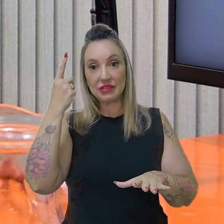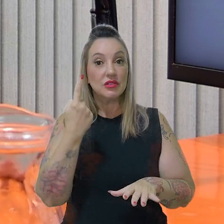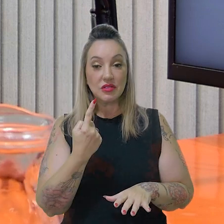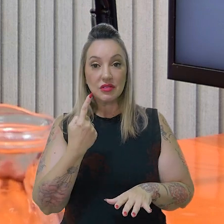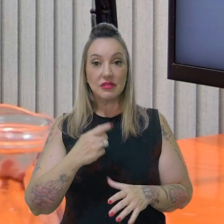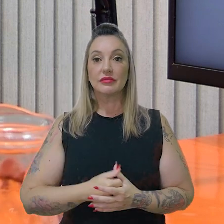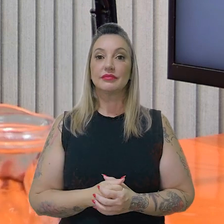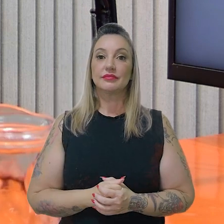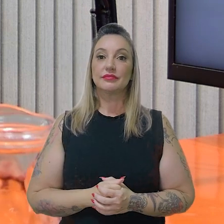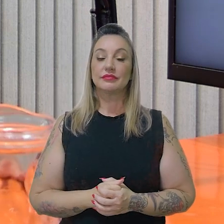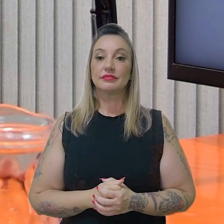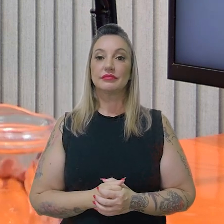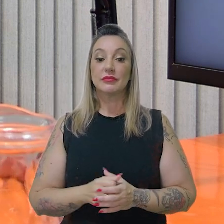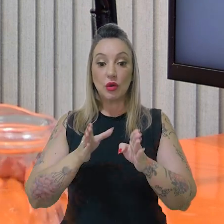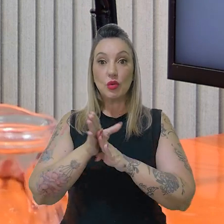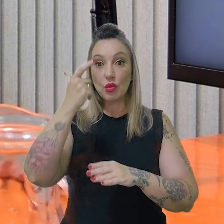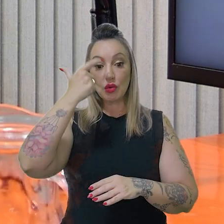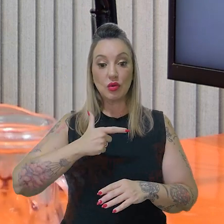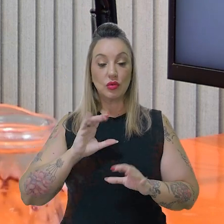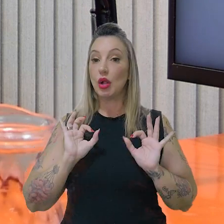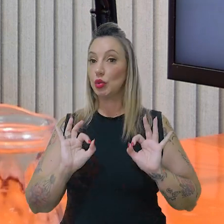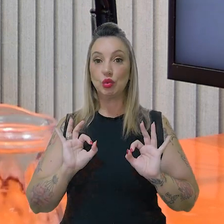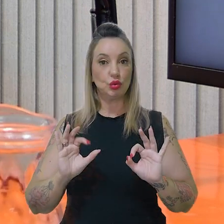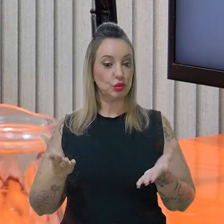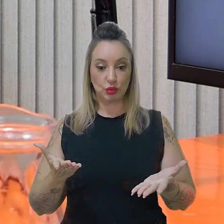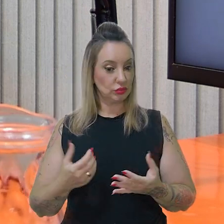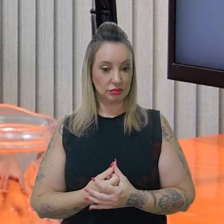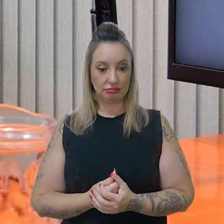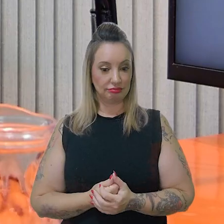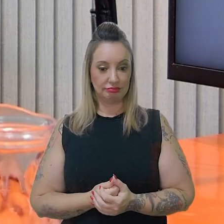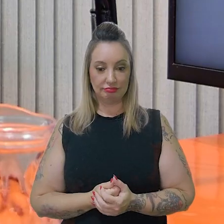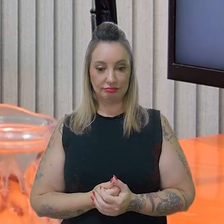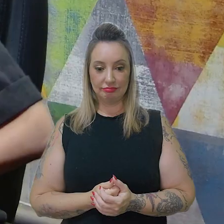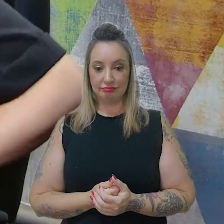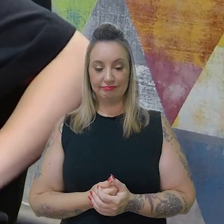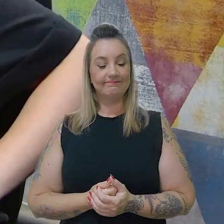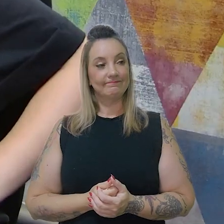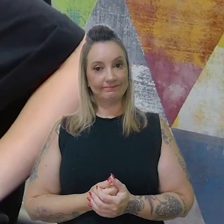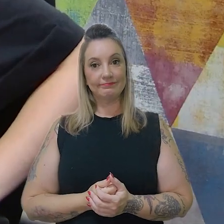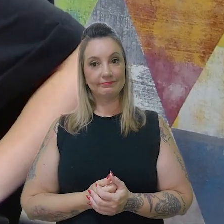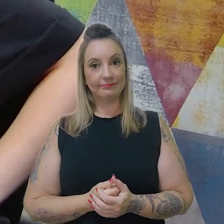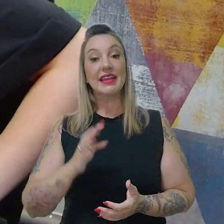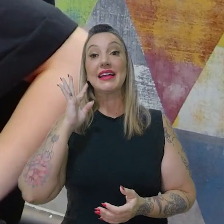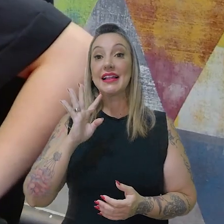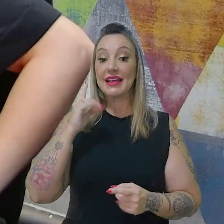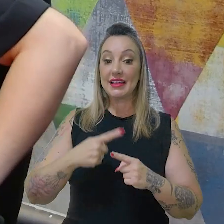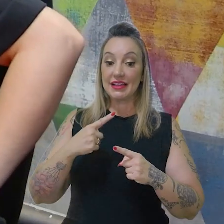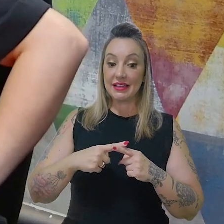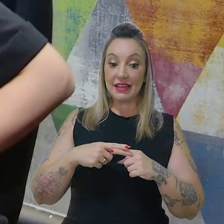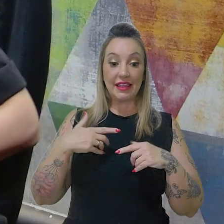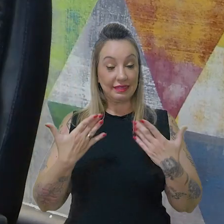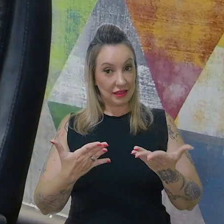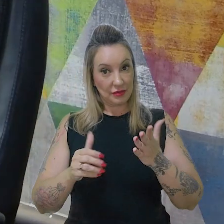que a consultoria de imagem não é luxo Exatamente é é legal a gente falar disso então bom